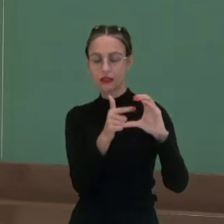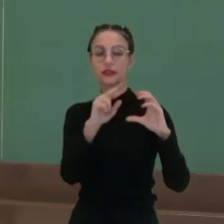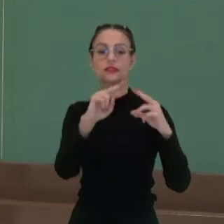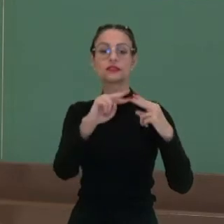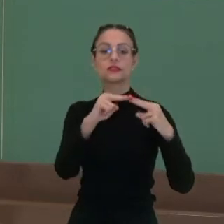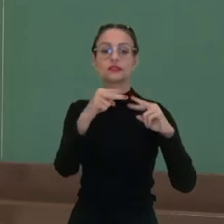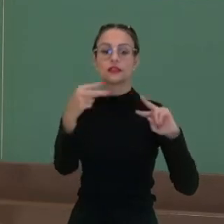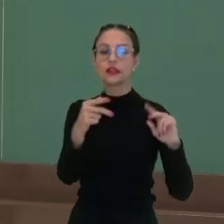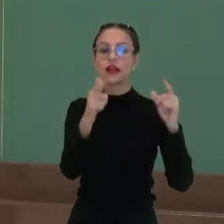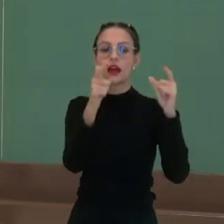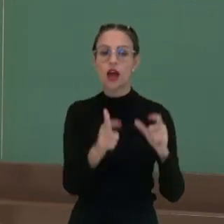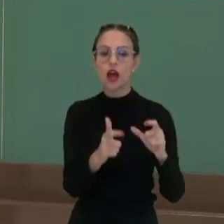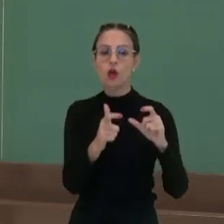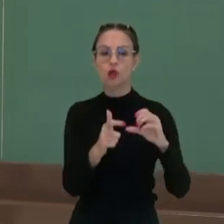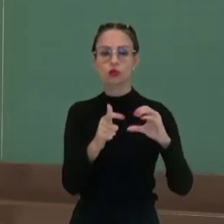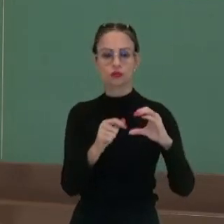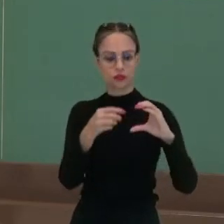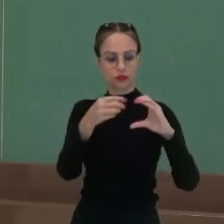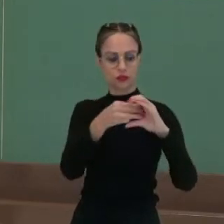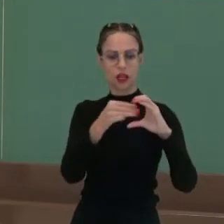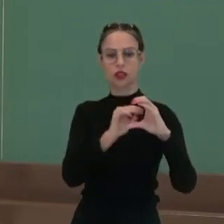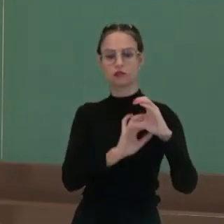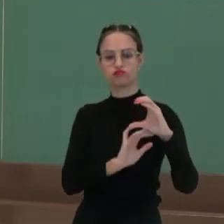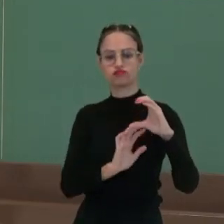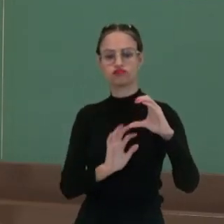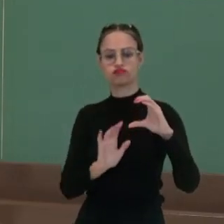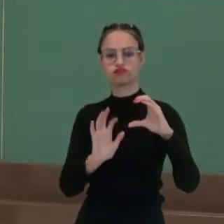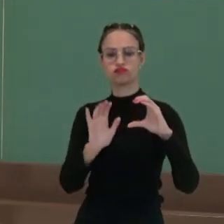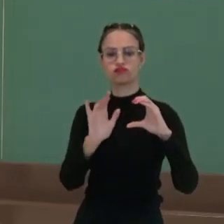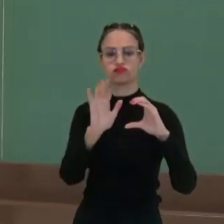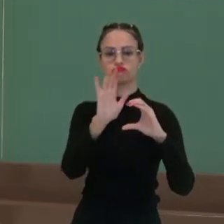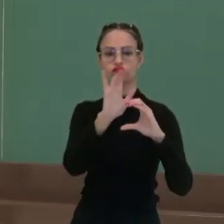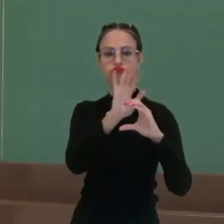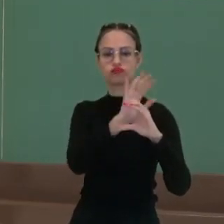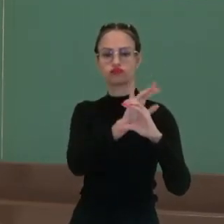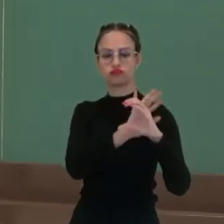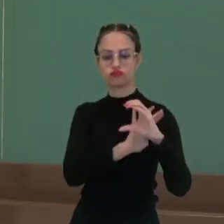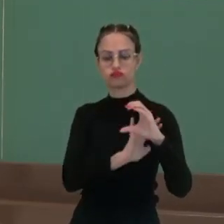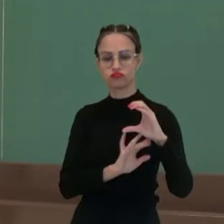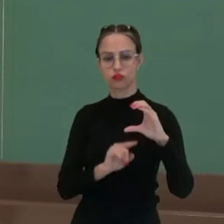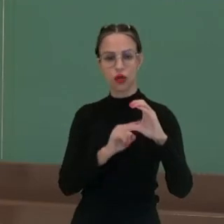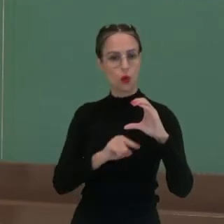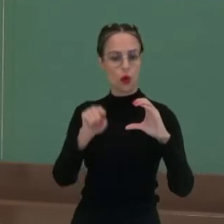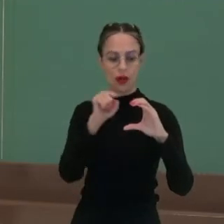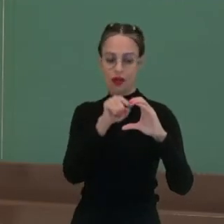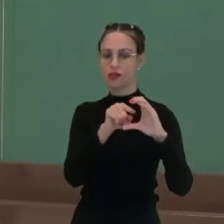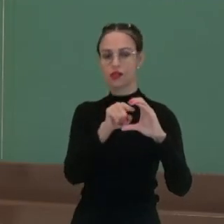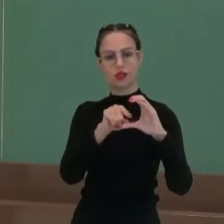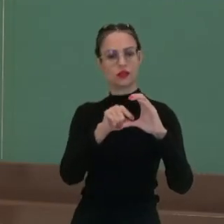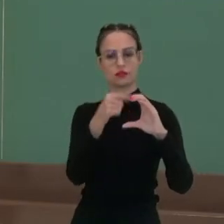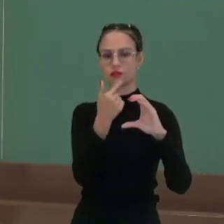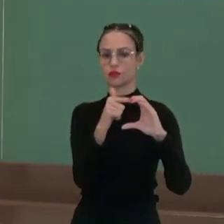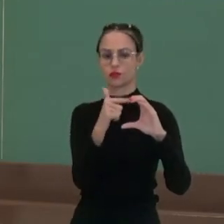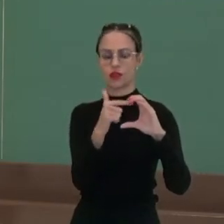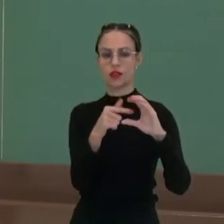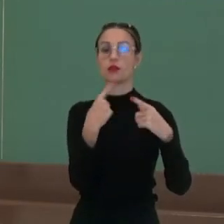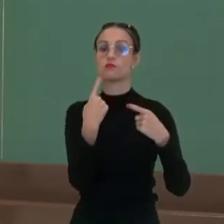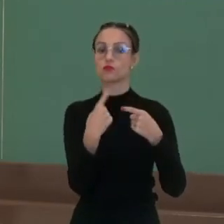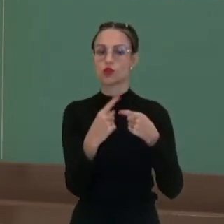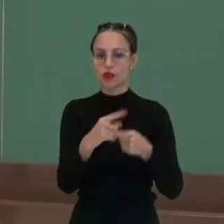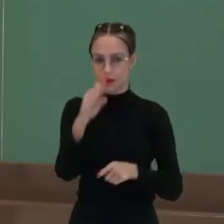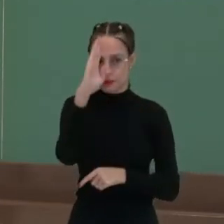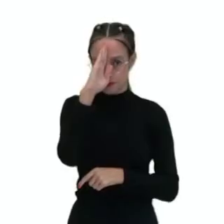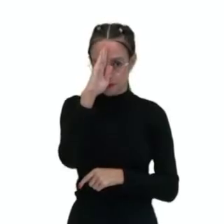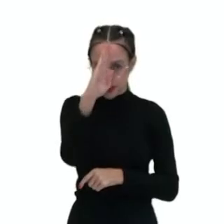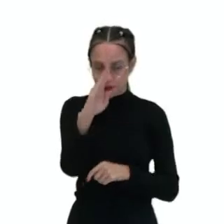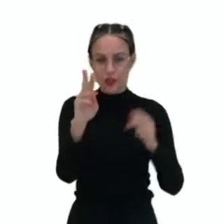vai estar solto ali nesse citoplasma. Ele não está delimitado por um núcleo. Por quê? A